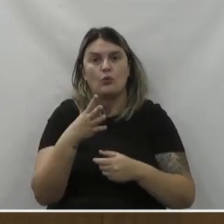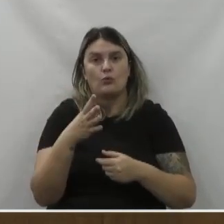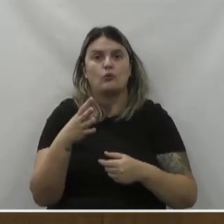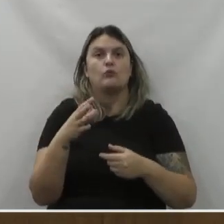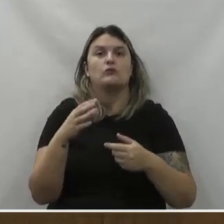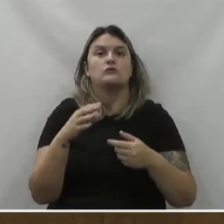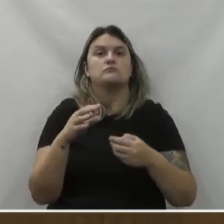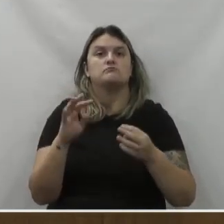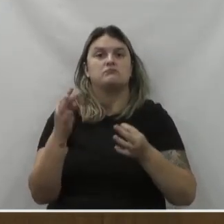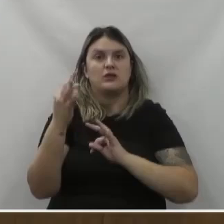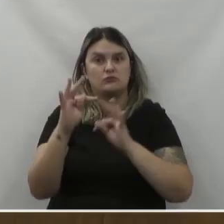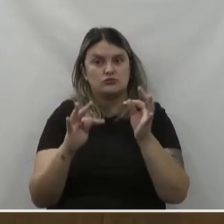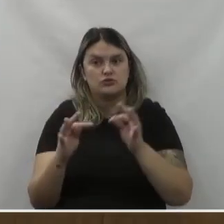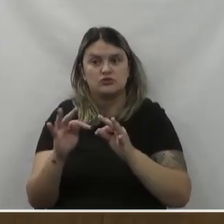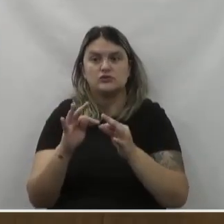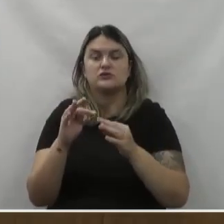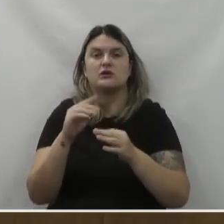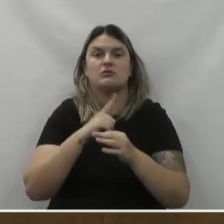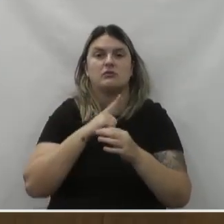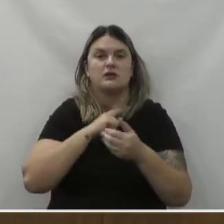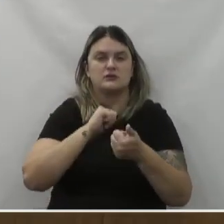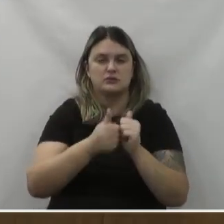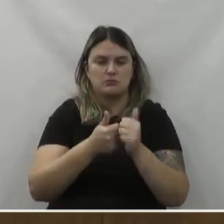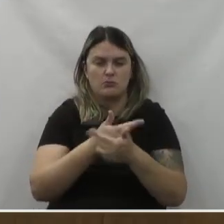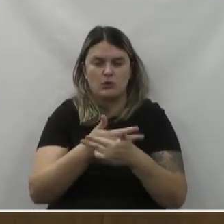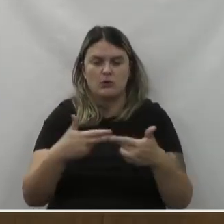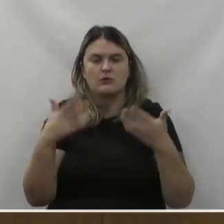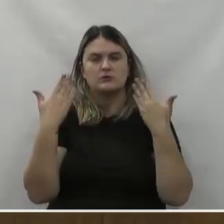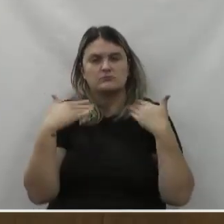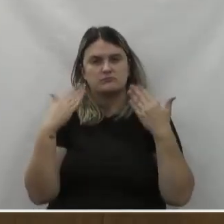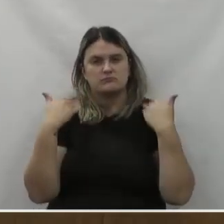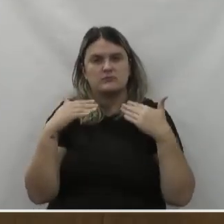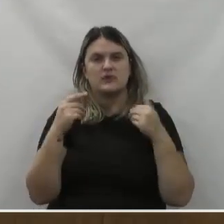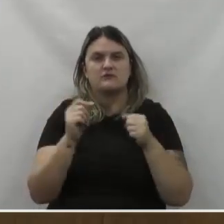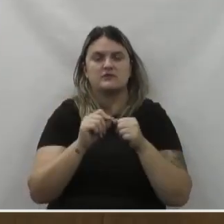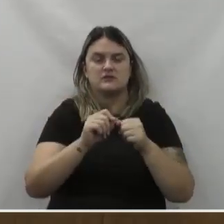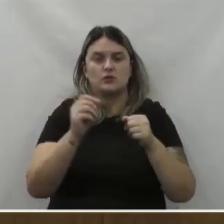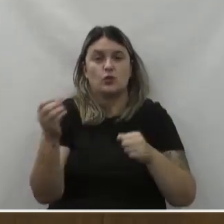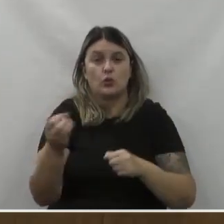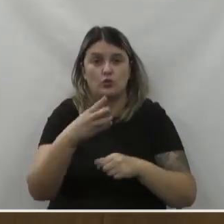de esporte e lazer, contemplando a implantação ou readequação de quadras